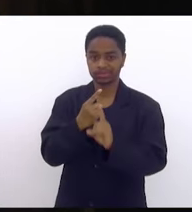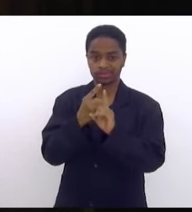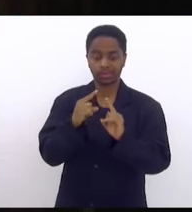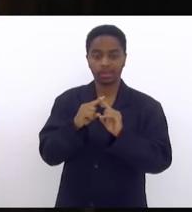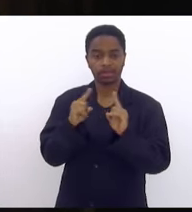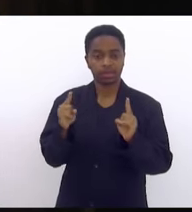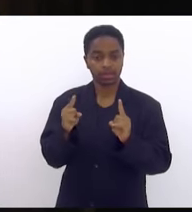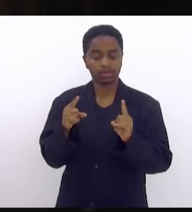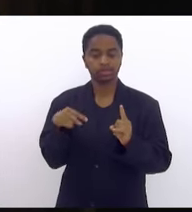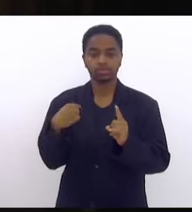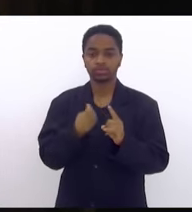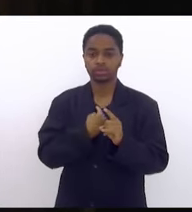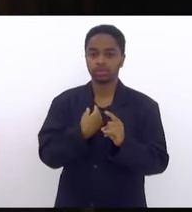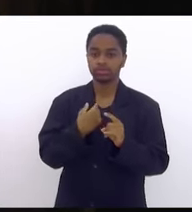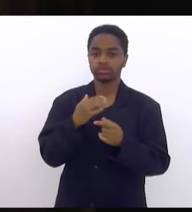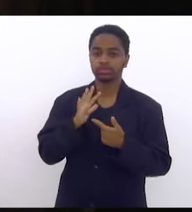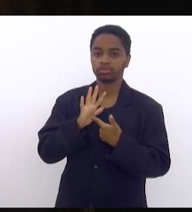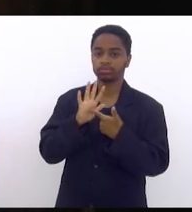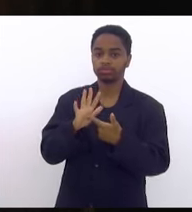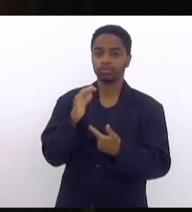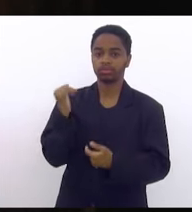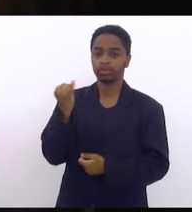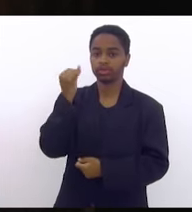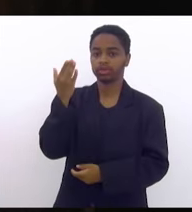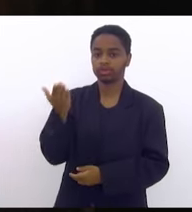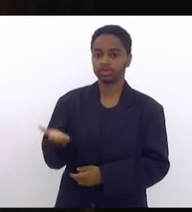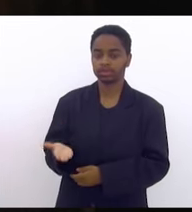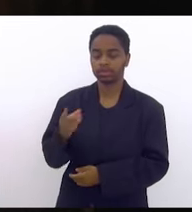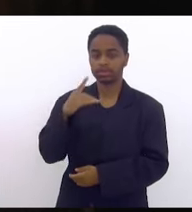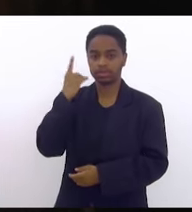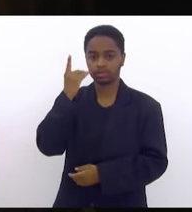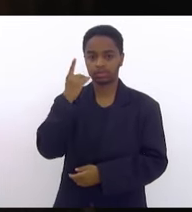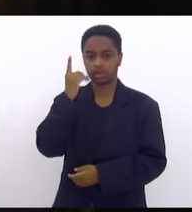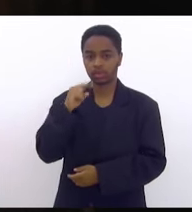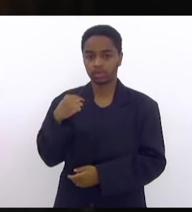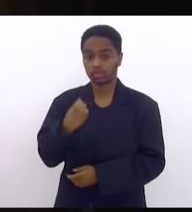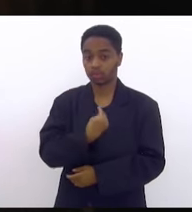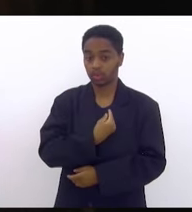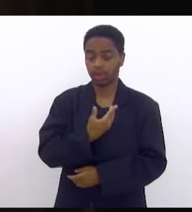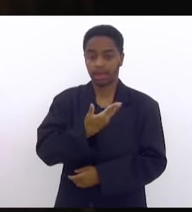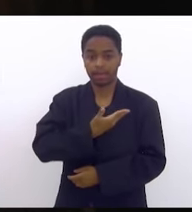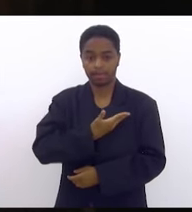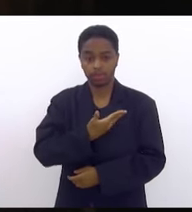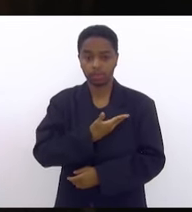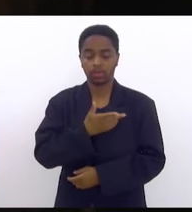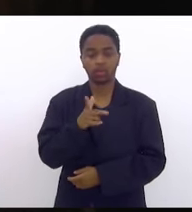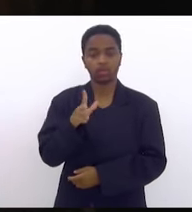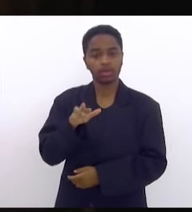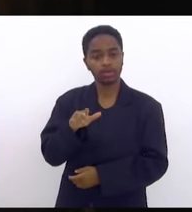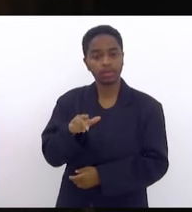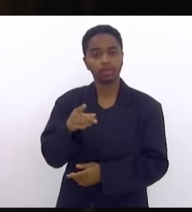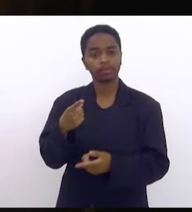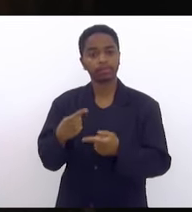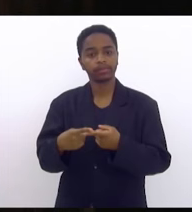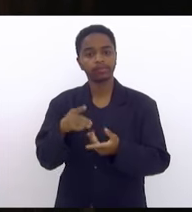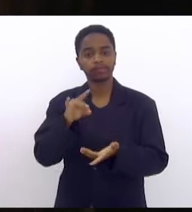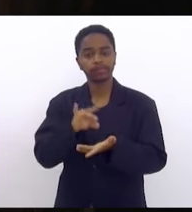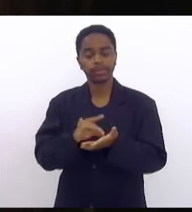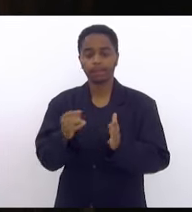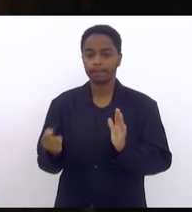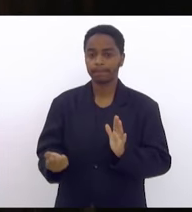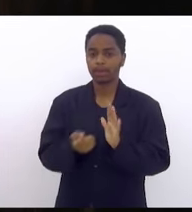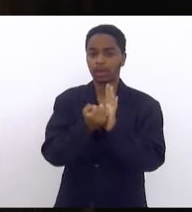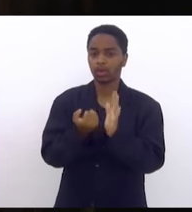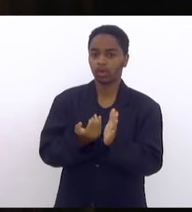gente vai dar importância àquele nosso deputado, o nosso amigo, nosso irmão, que realmente é o início de um